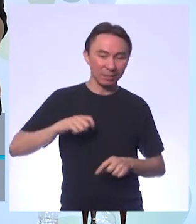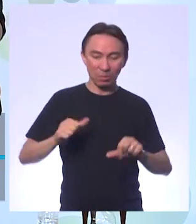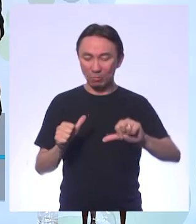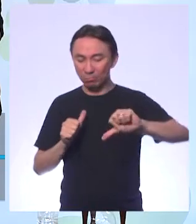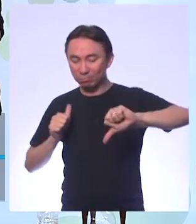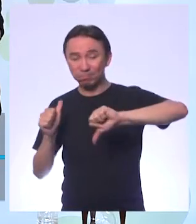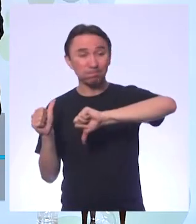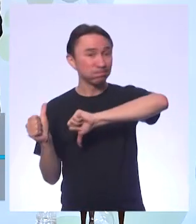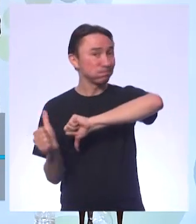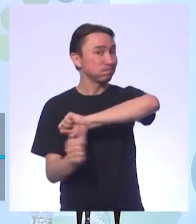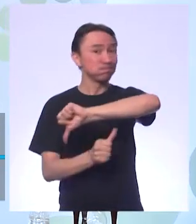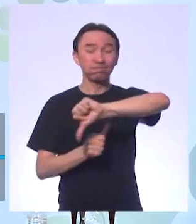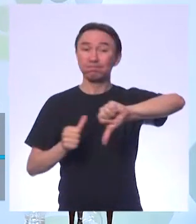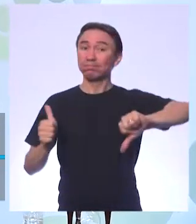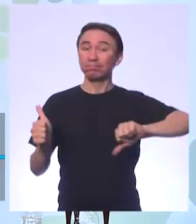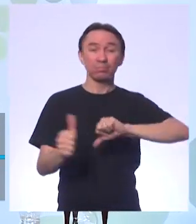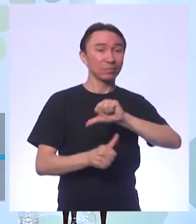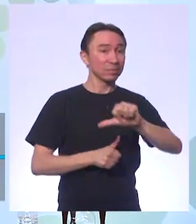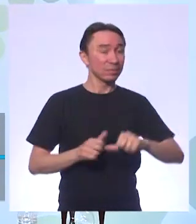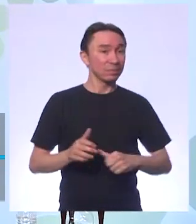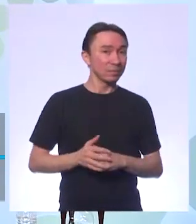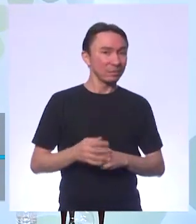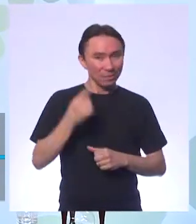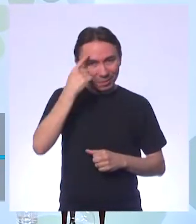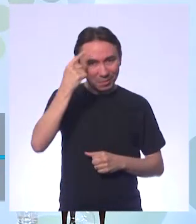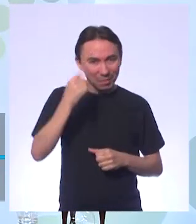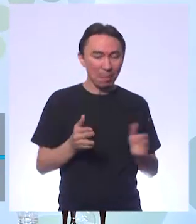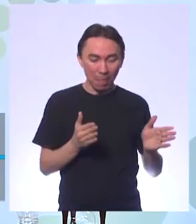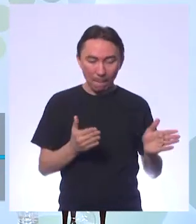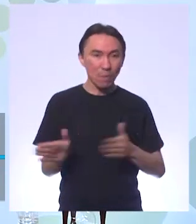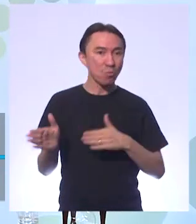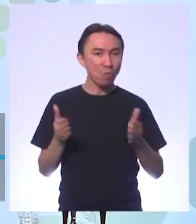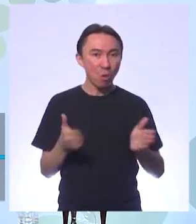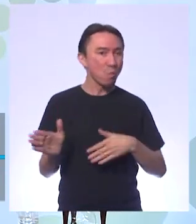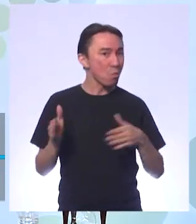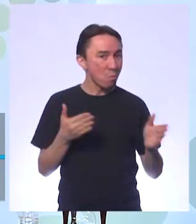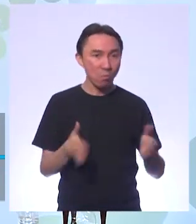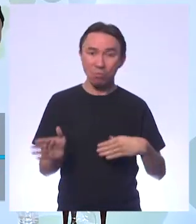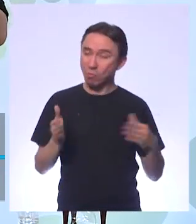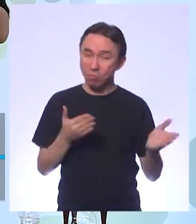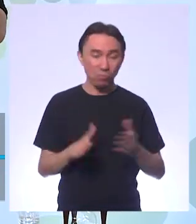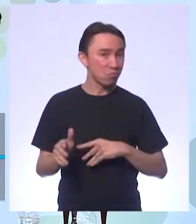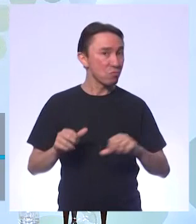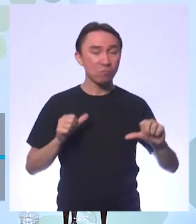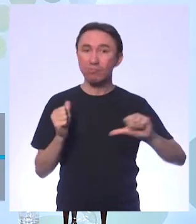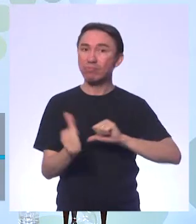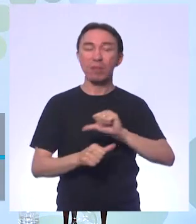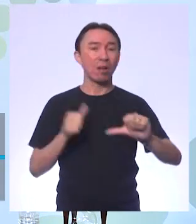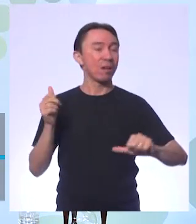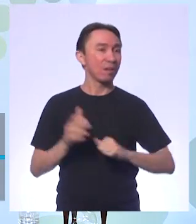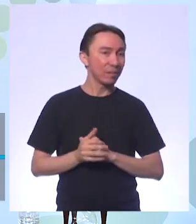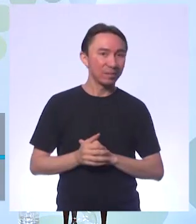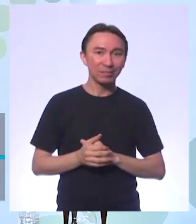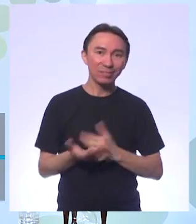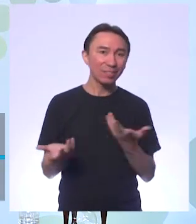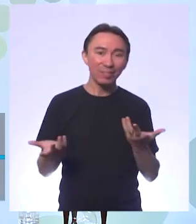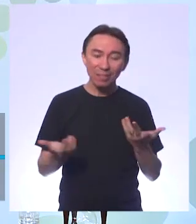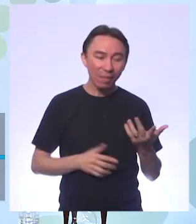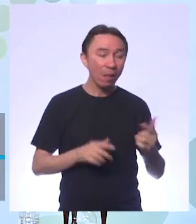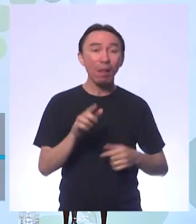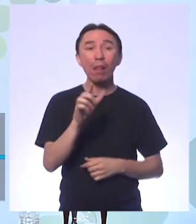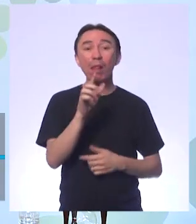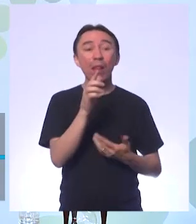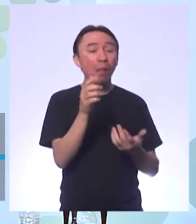na lógica de produção. Então, a lógica de produção, o jeito de produzir as coisas, mudou